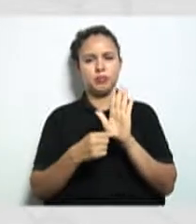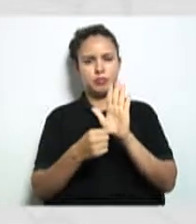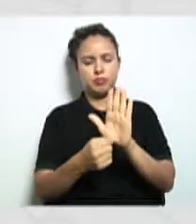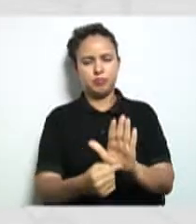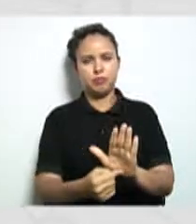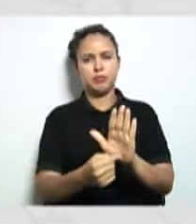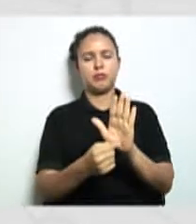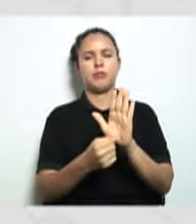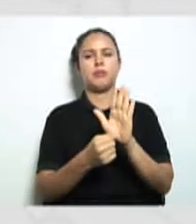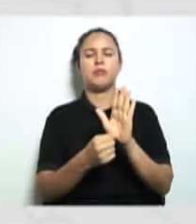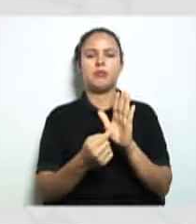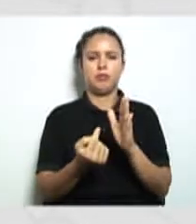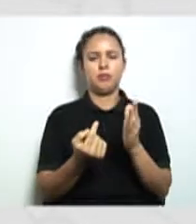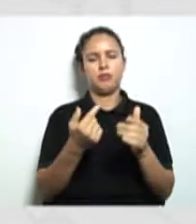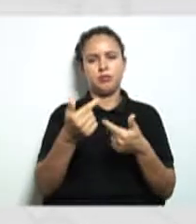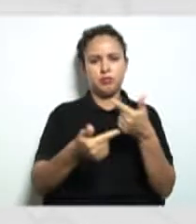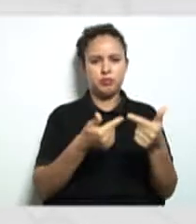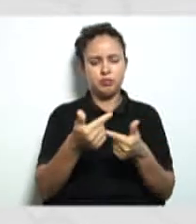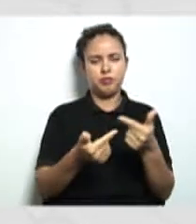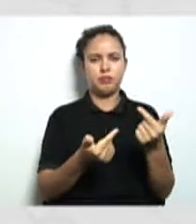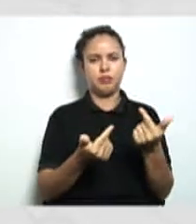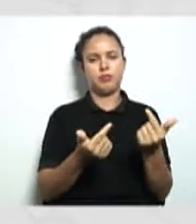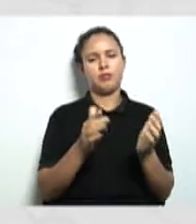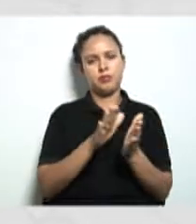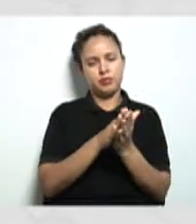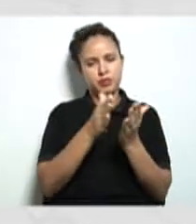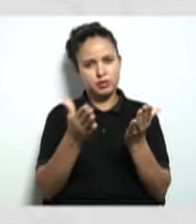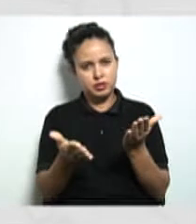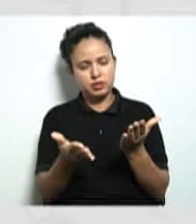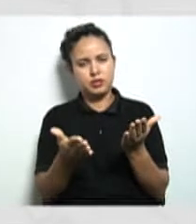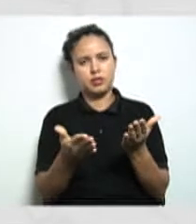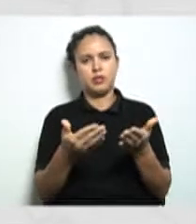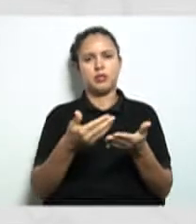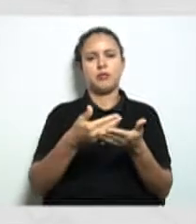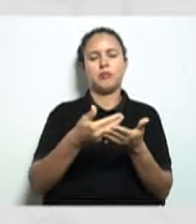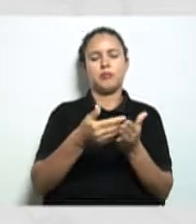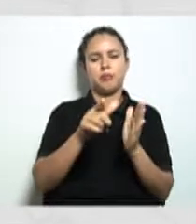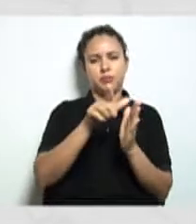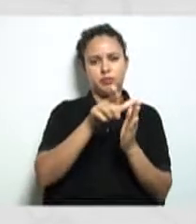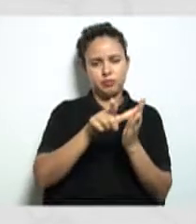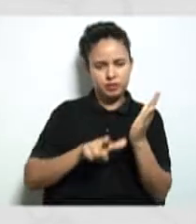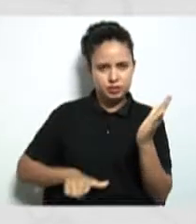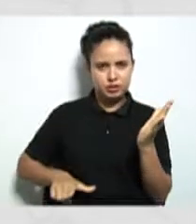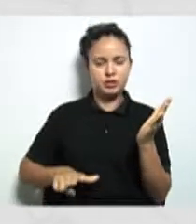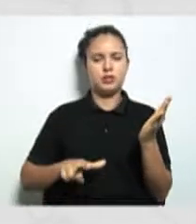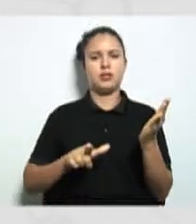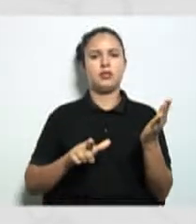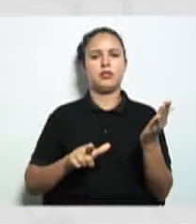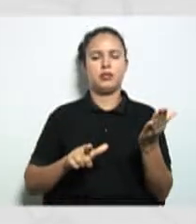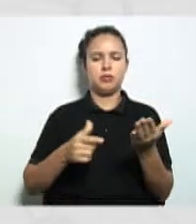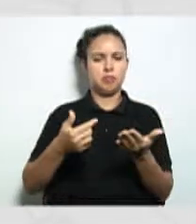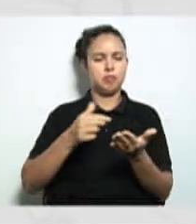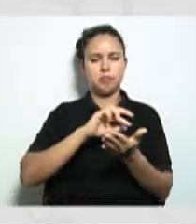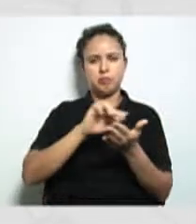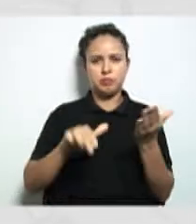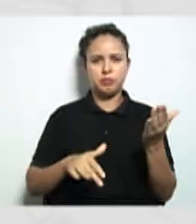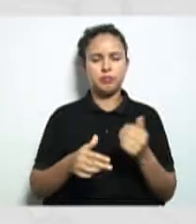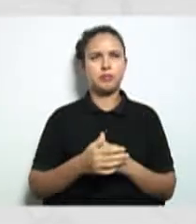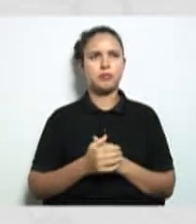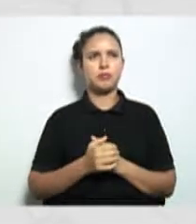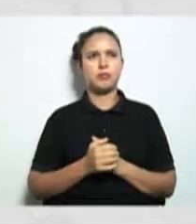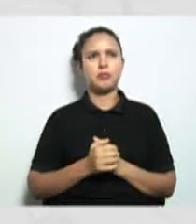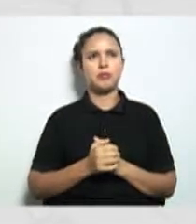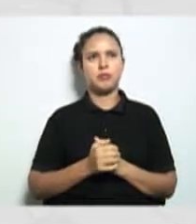trabalho, como a capa, a folha de rosto e uma lista de figura, de gráfico. Depois nós temos